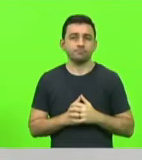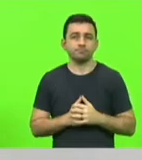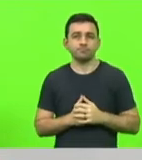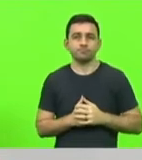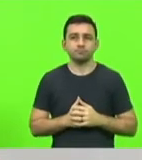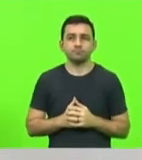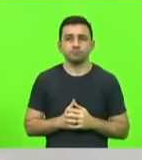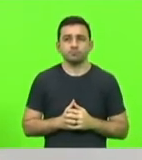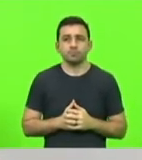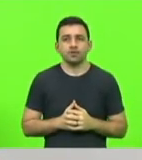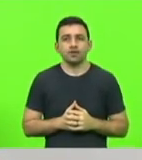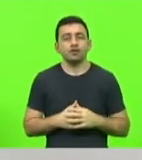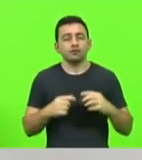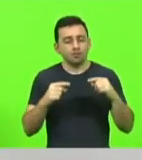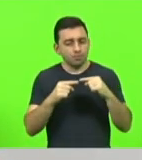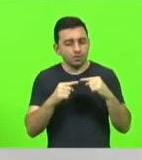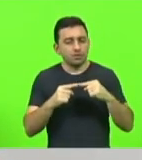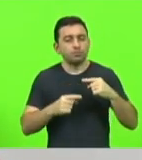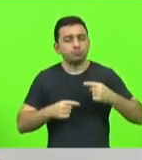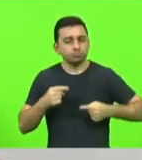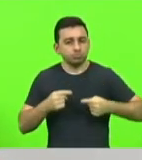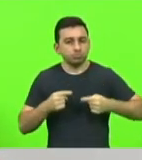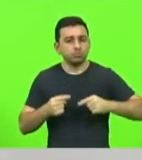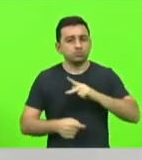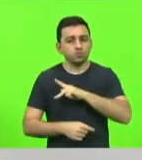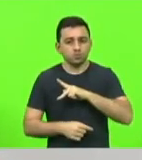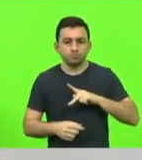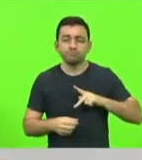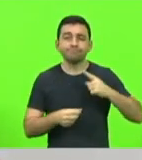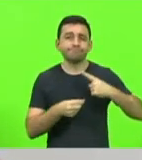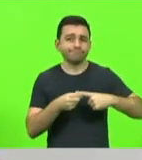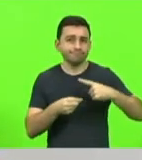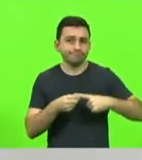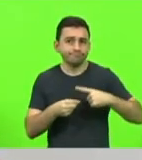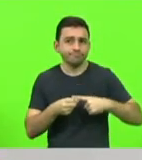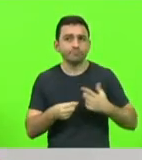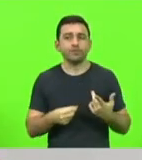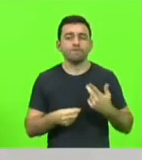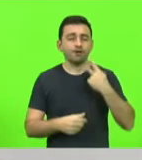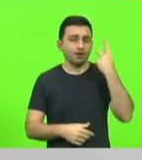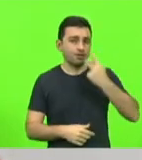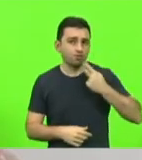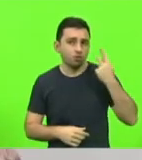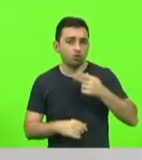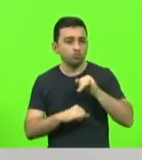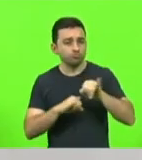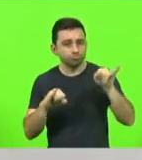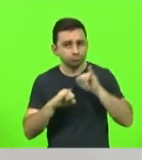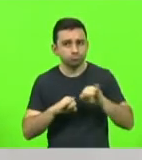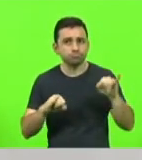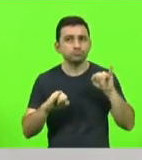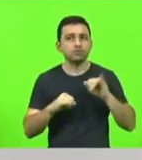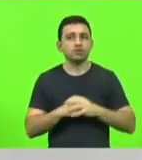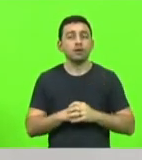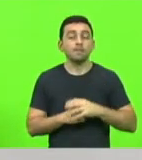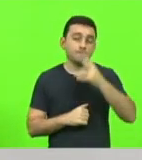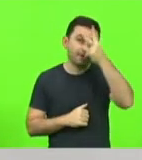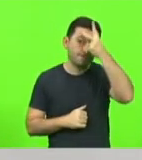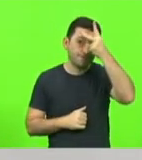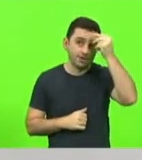das políticas públicas que o município faz, que os vereadores fazem, que os